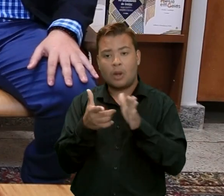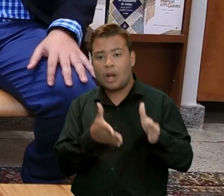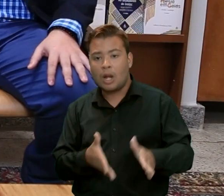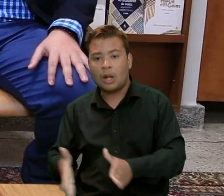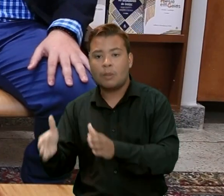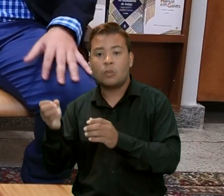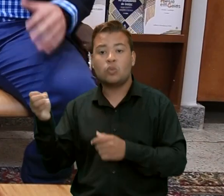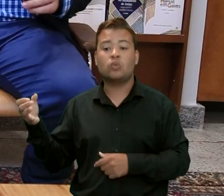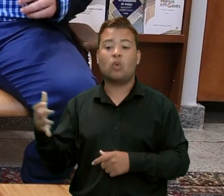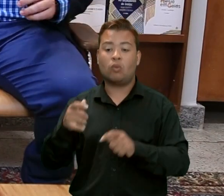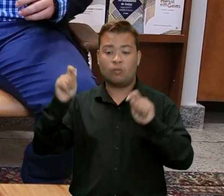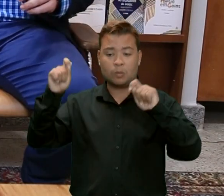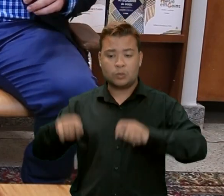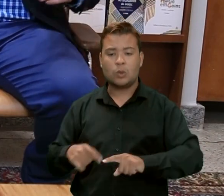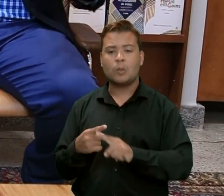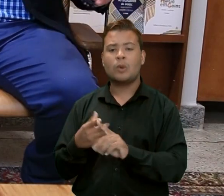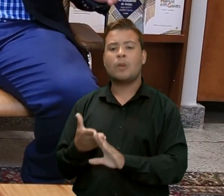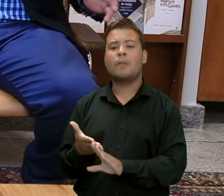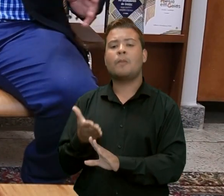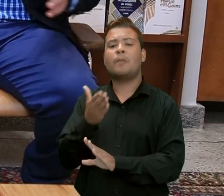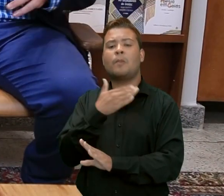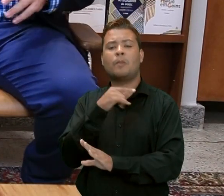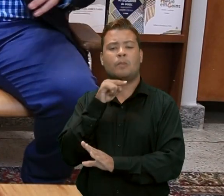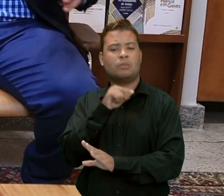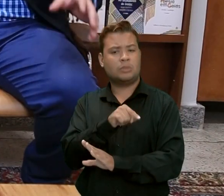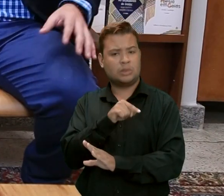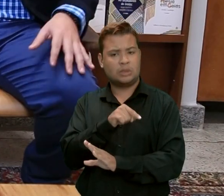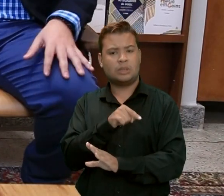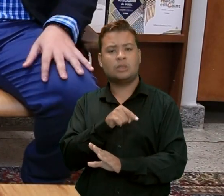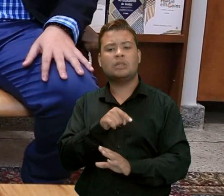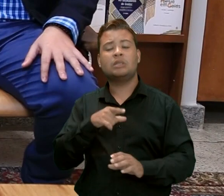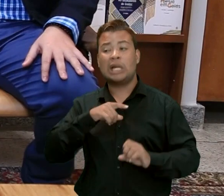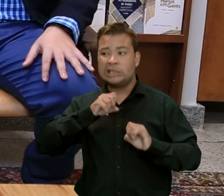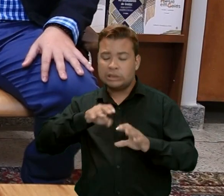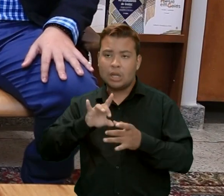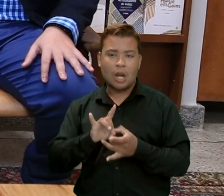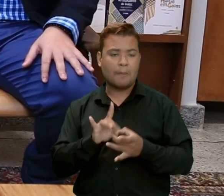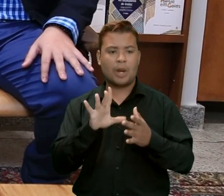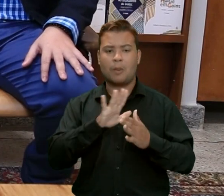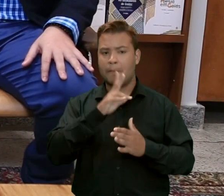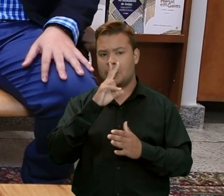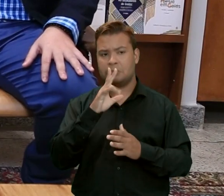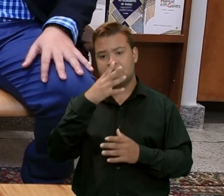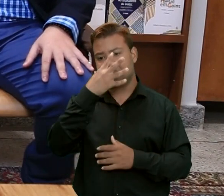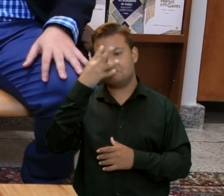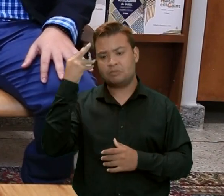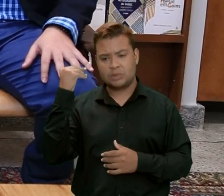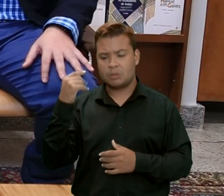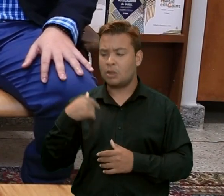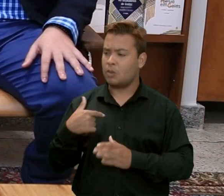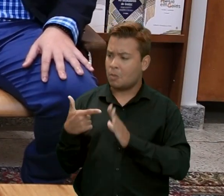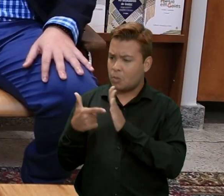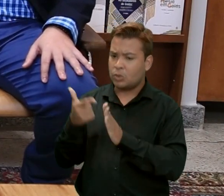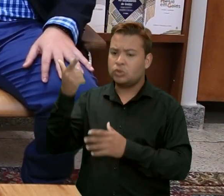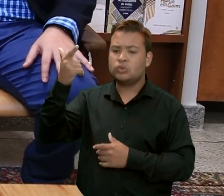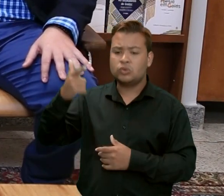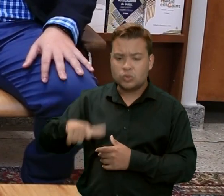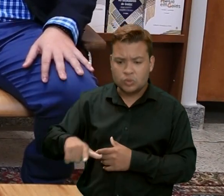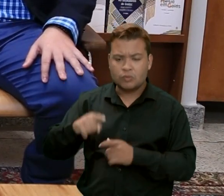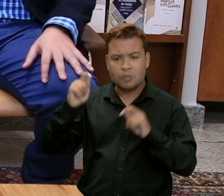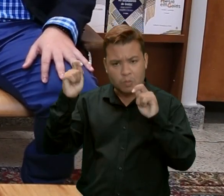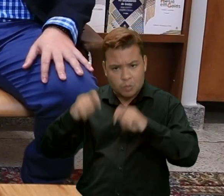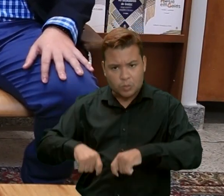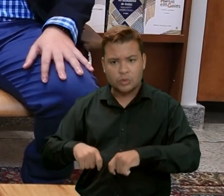possível, isso porque no passado se afastou-se dos ensinamentos do libertador, que ele pretendia reencenar, reatualizar,